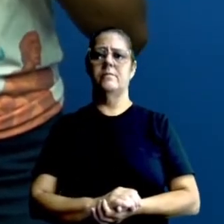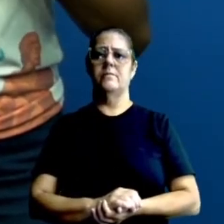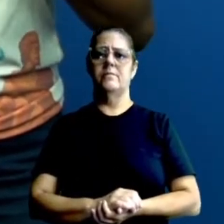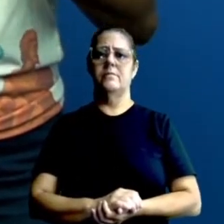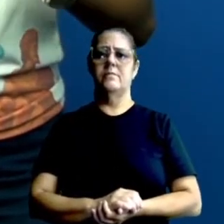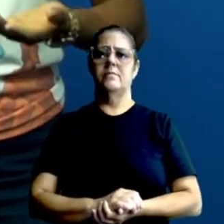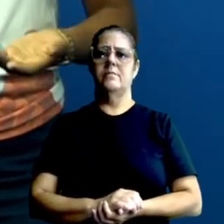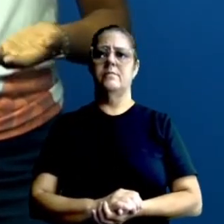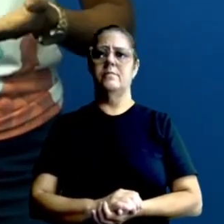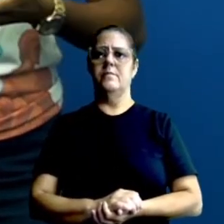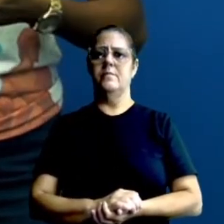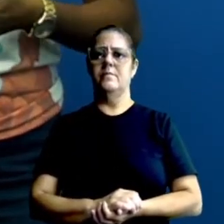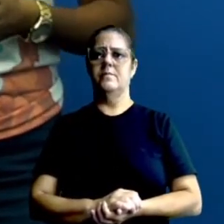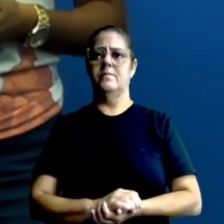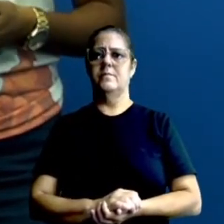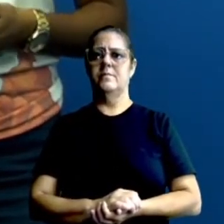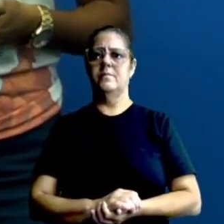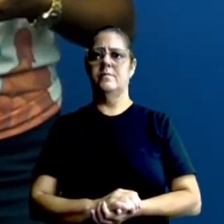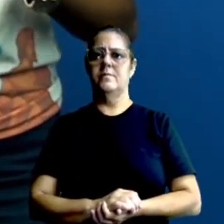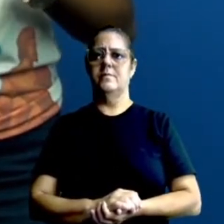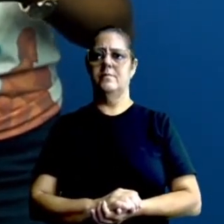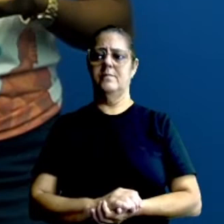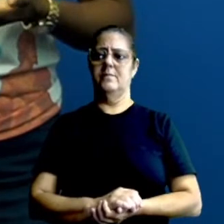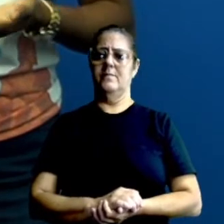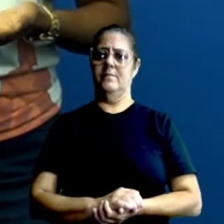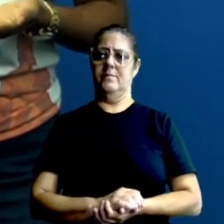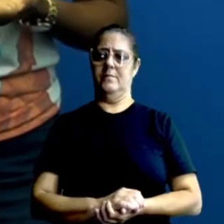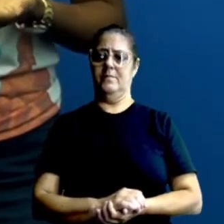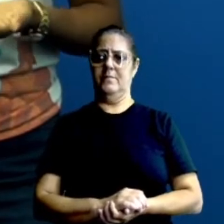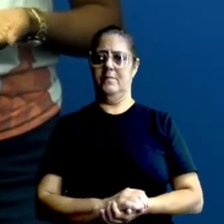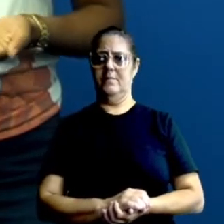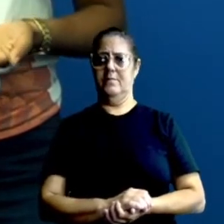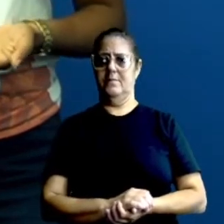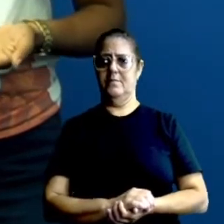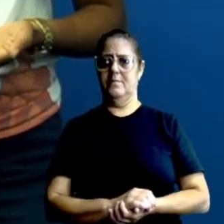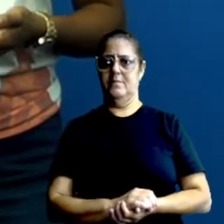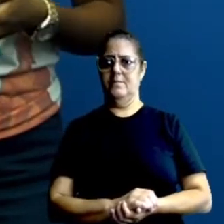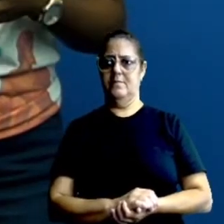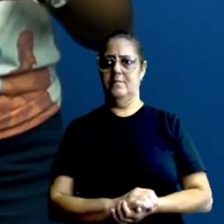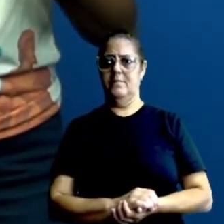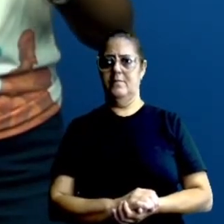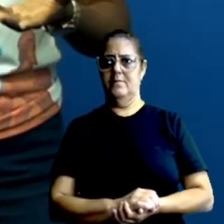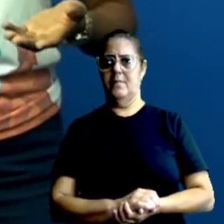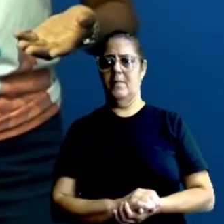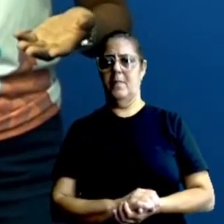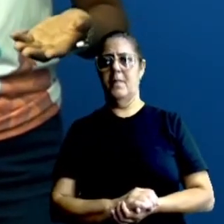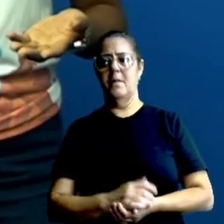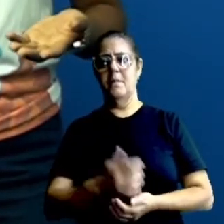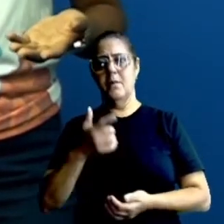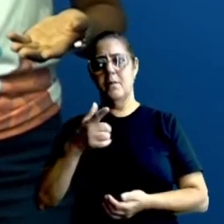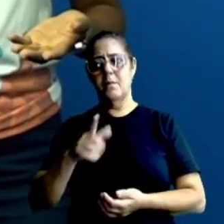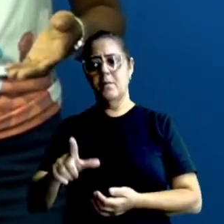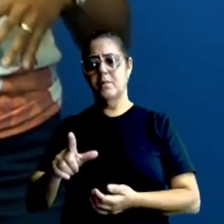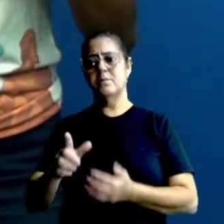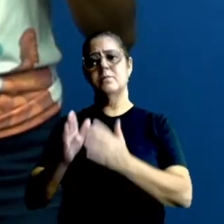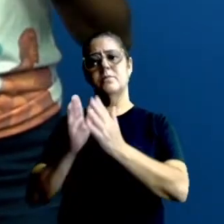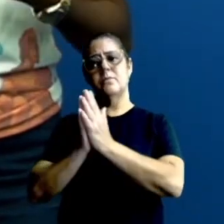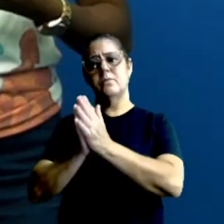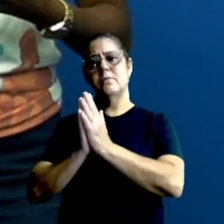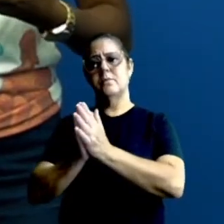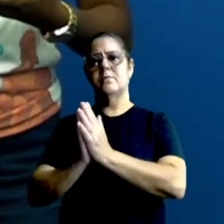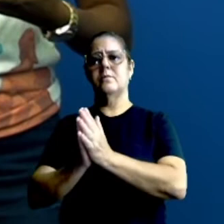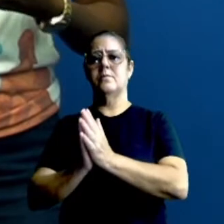Quem viu o propriedades wins can your web page please então você pode repetir por favor